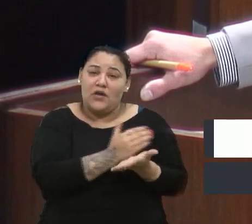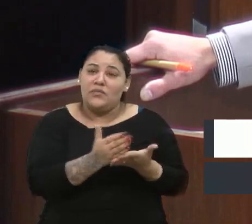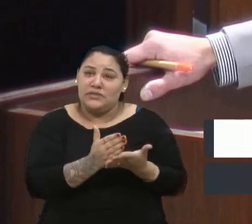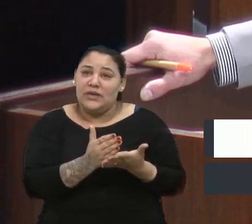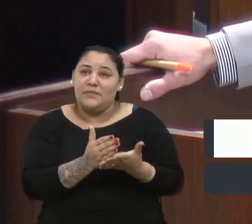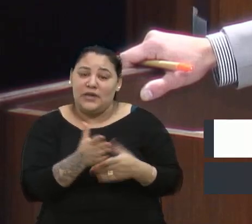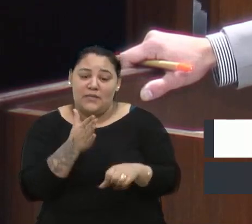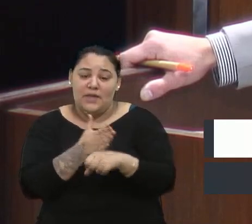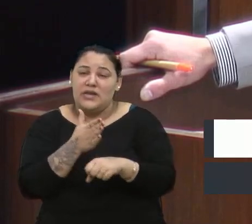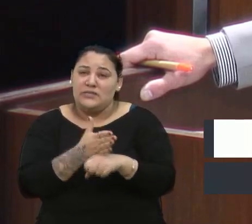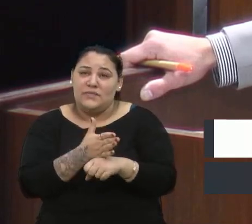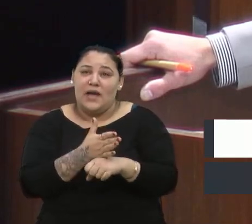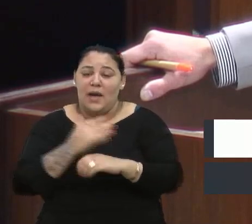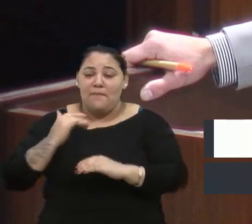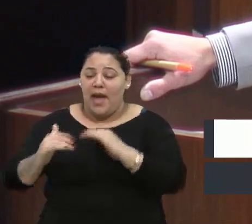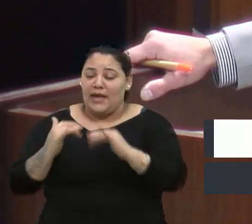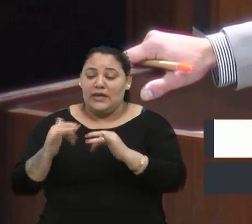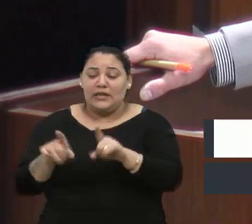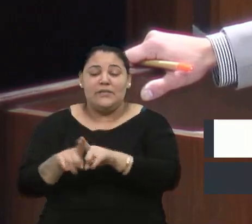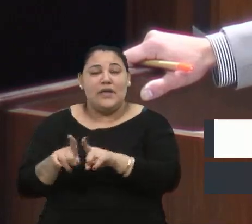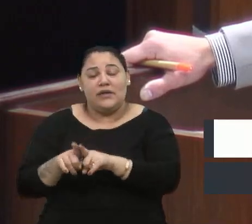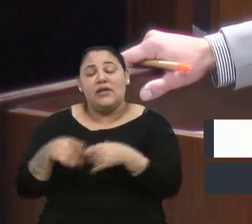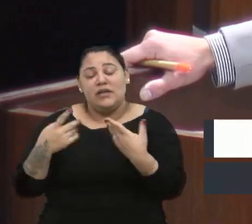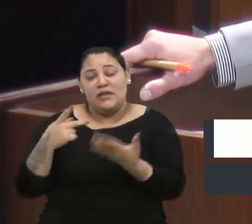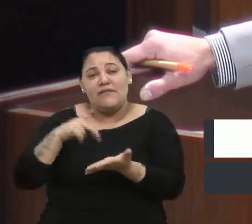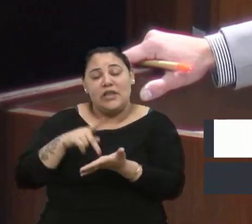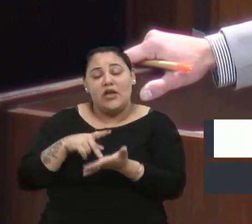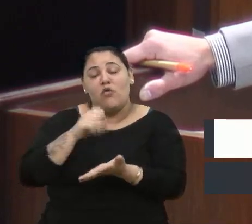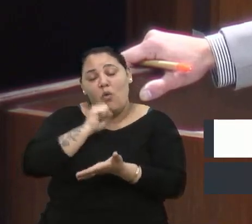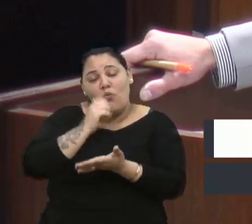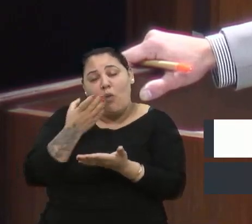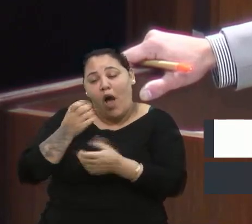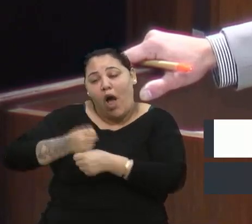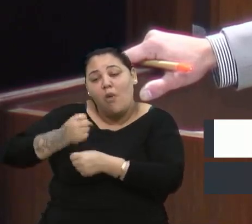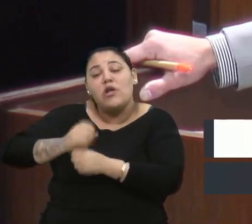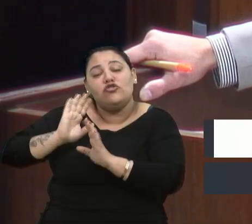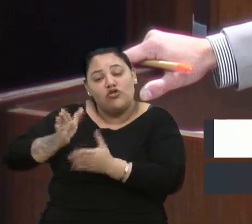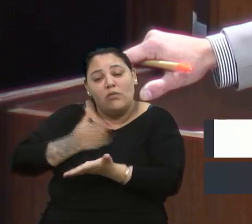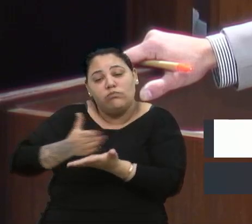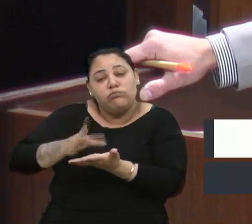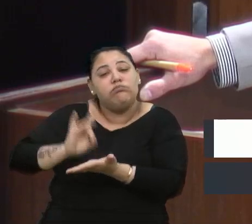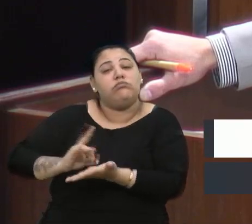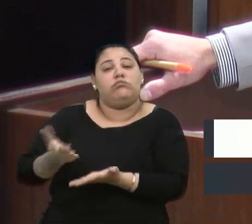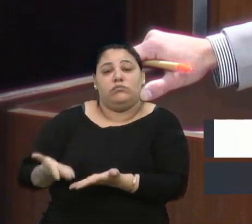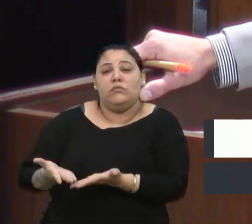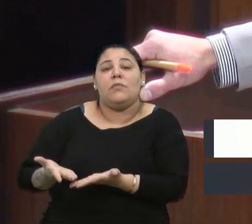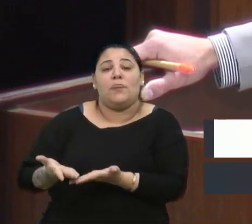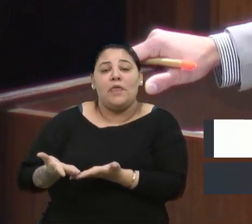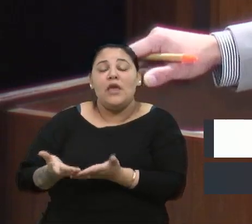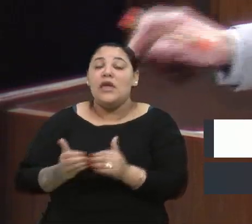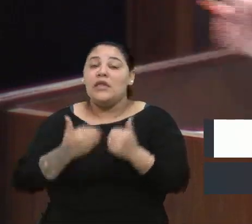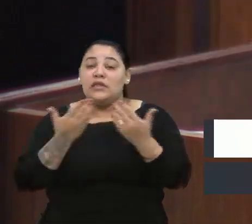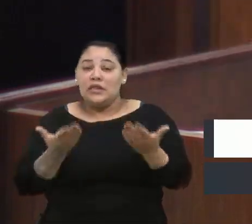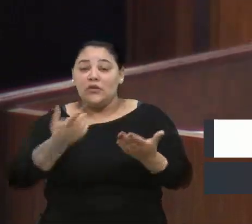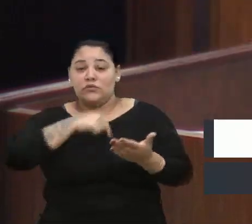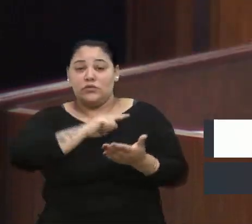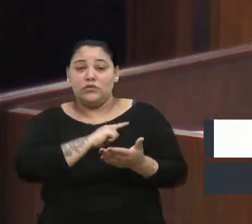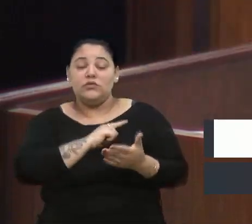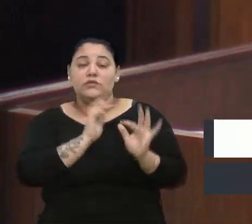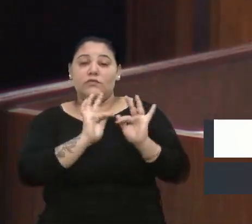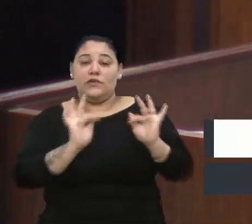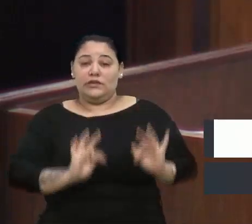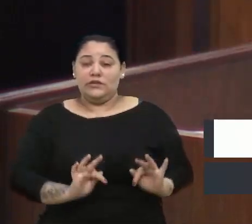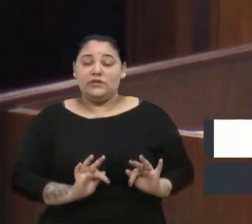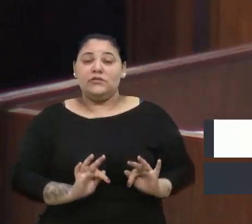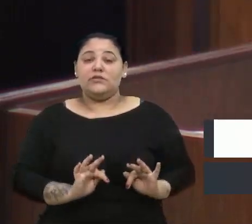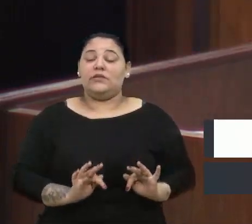as máquinas. E, de fato, a obra iniciou. Então, a gente fica contente